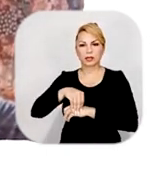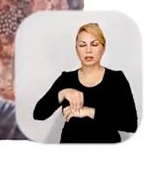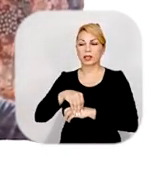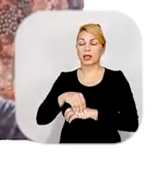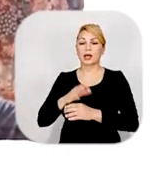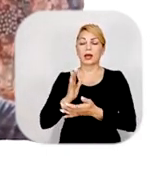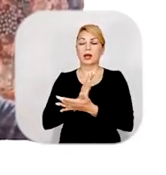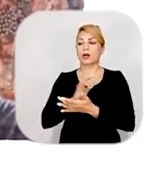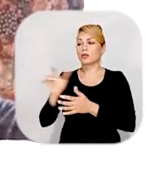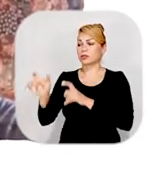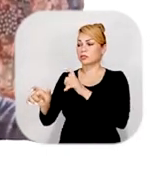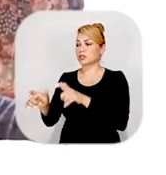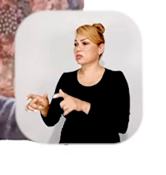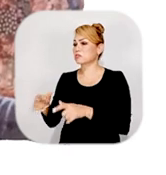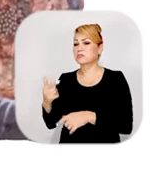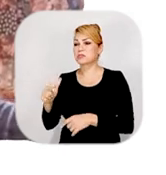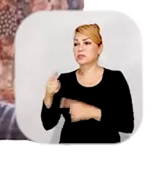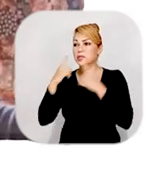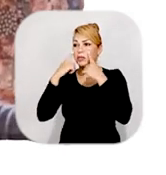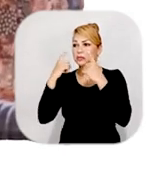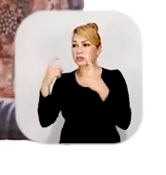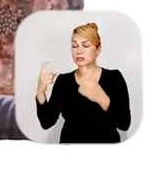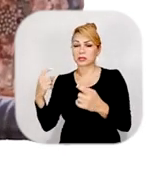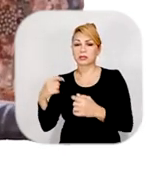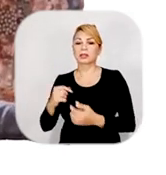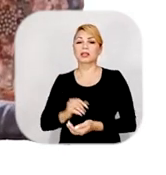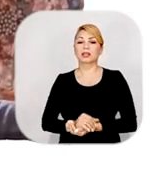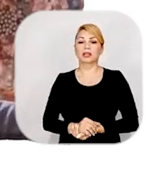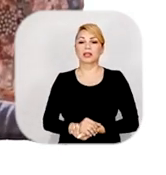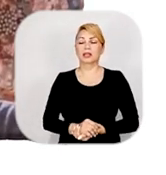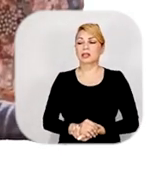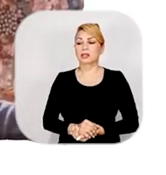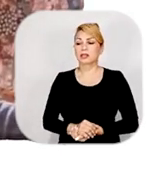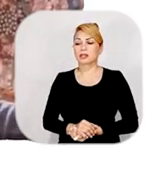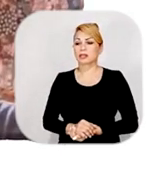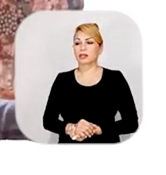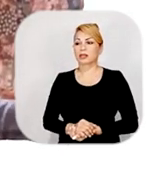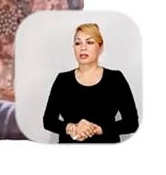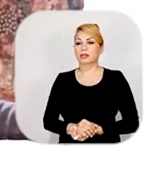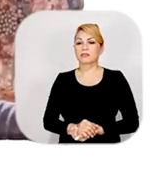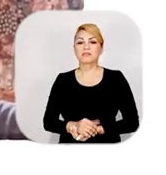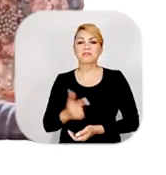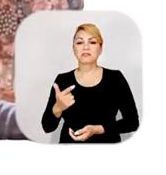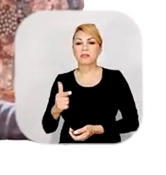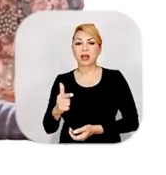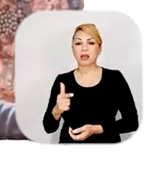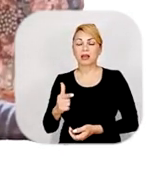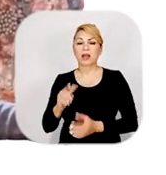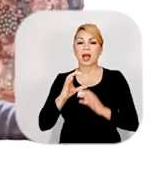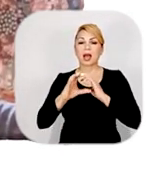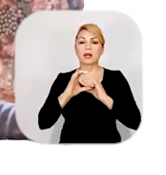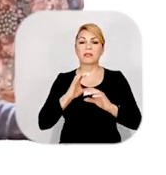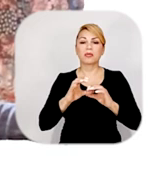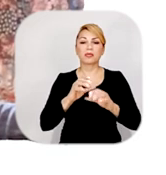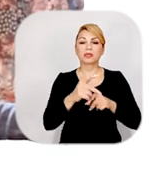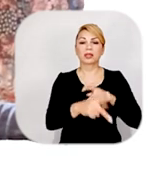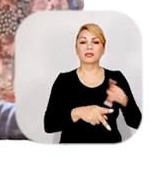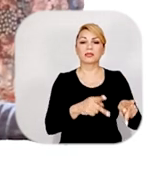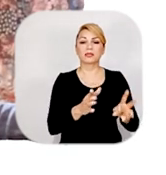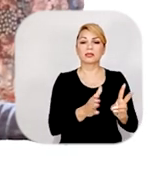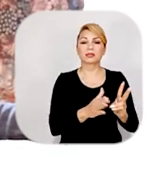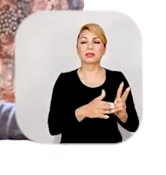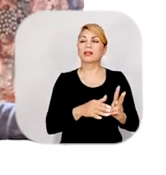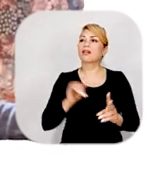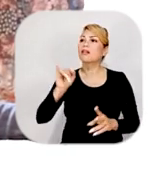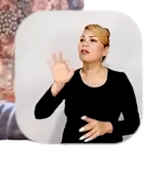quando escutam uma música que não tem uma orelha para a música, ou que vê uma imagem, mas